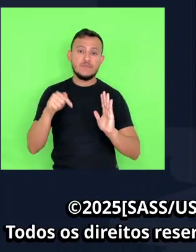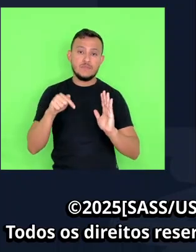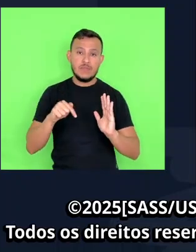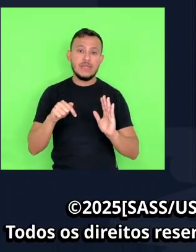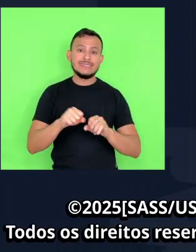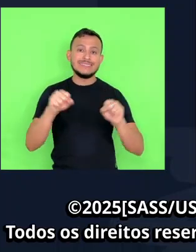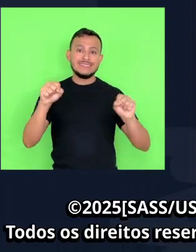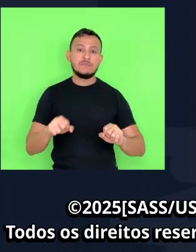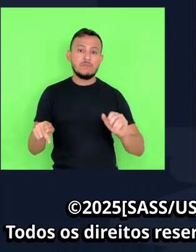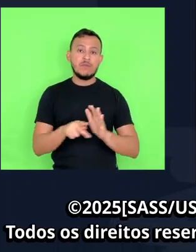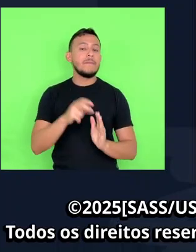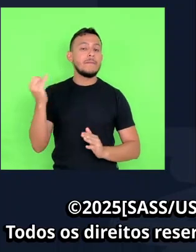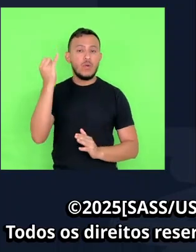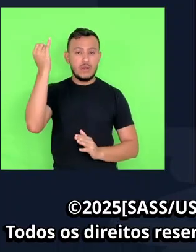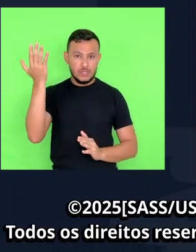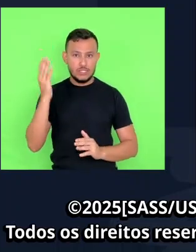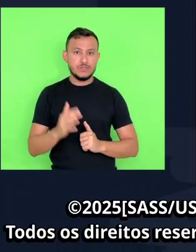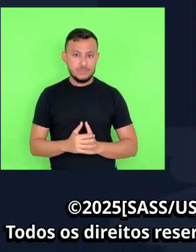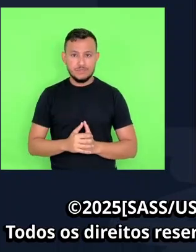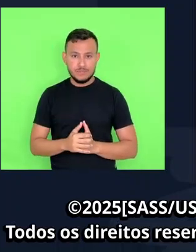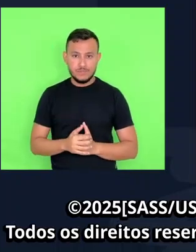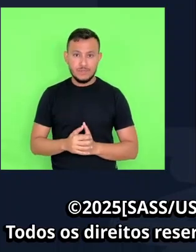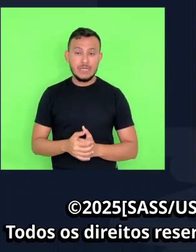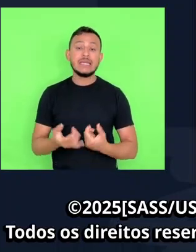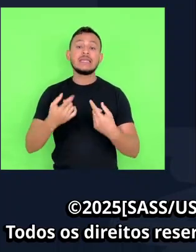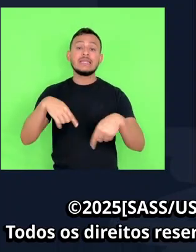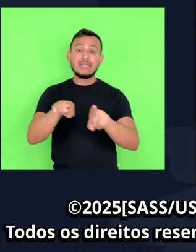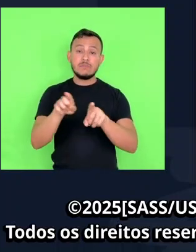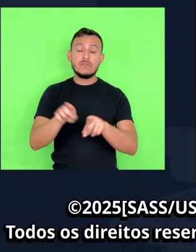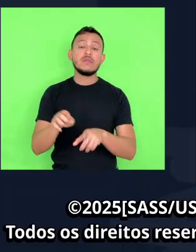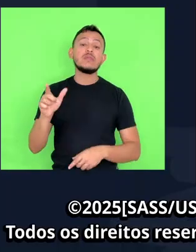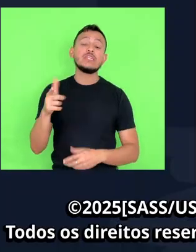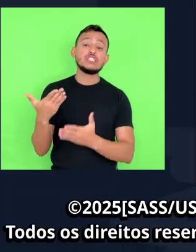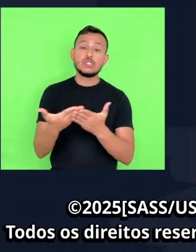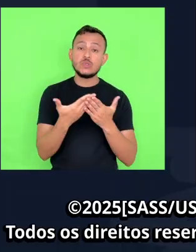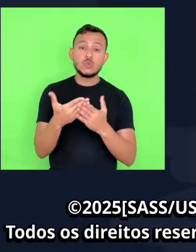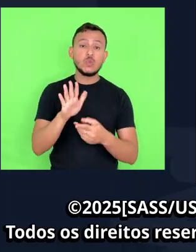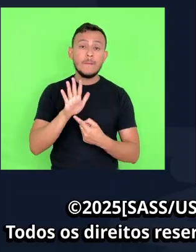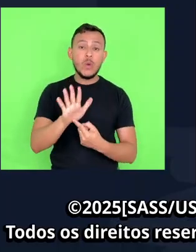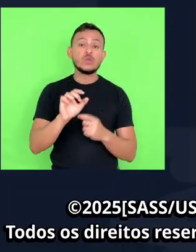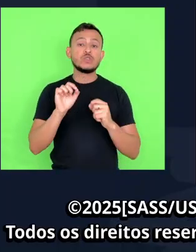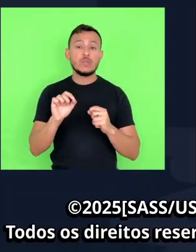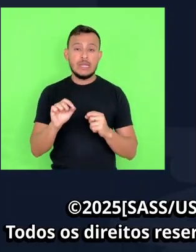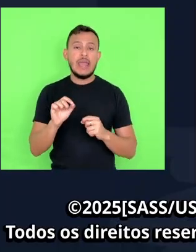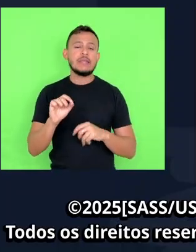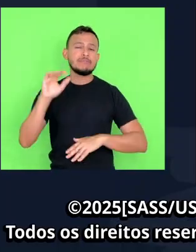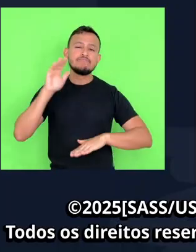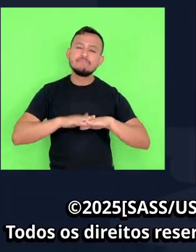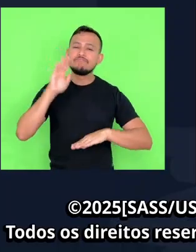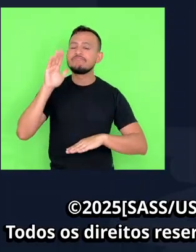esses sistemas de forma importante. Além disso, esses estudos mostram uma coisa